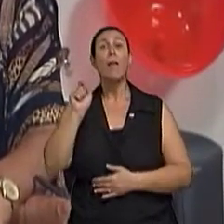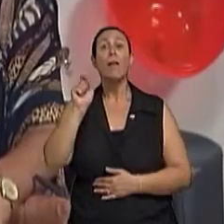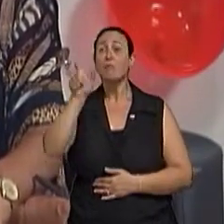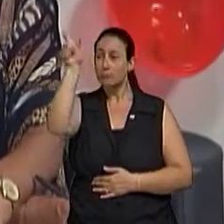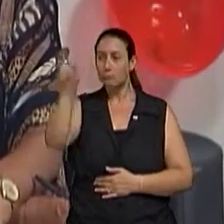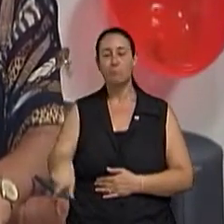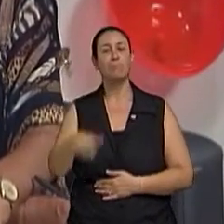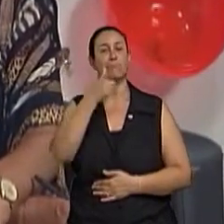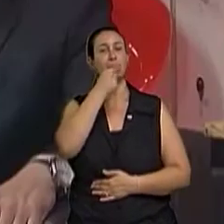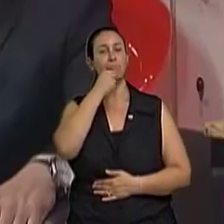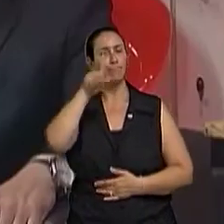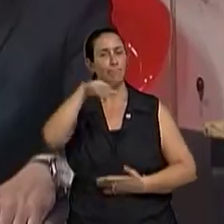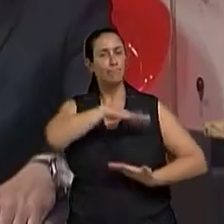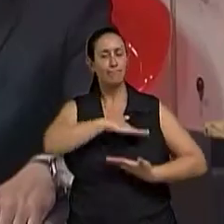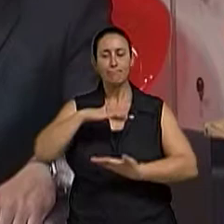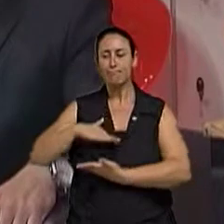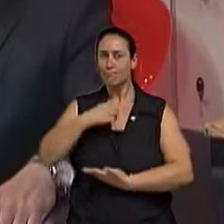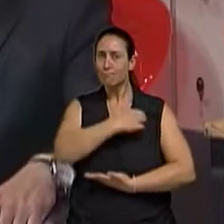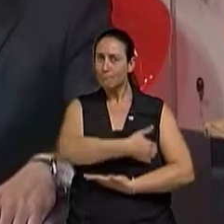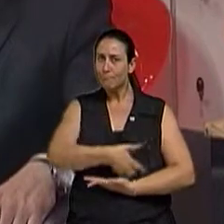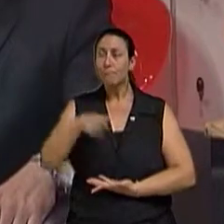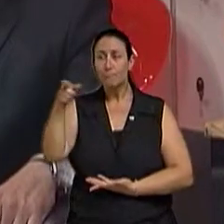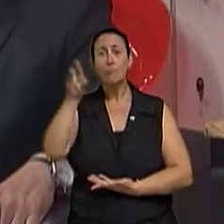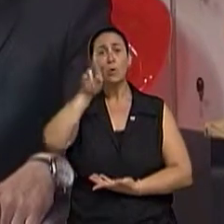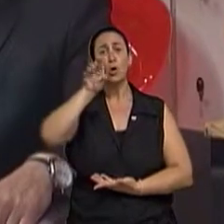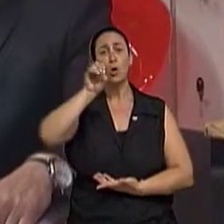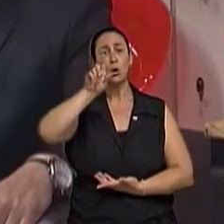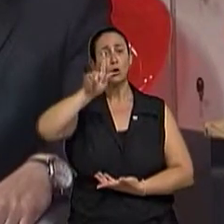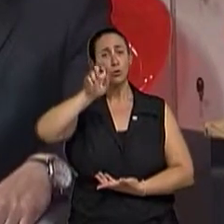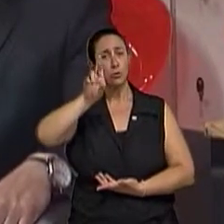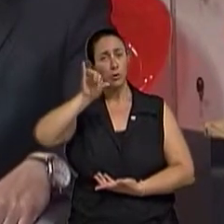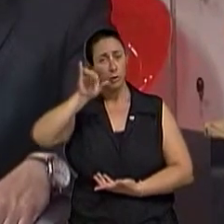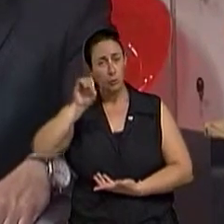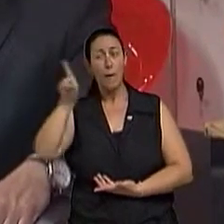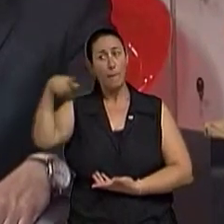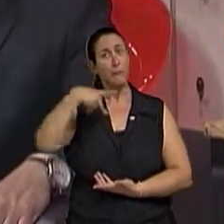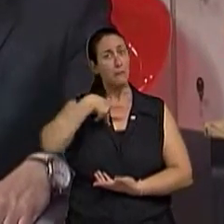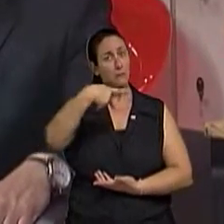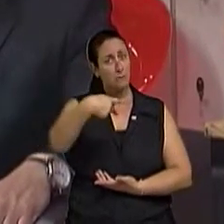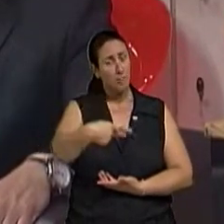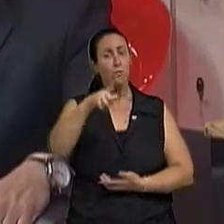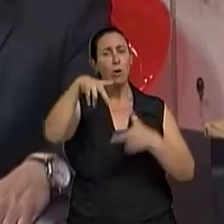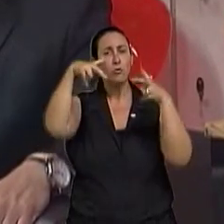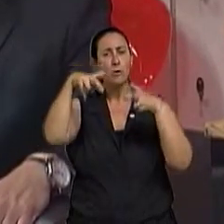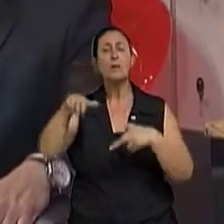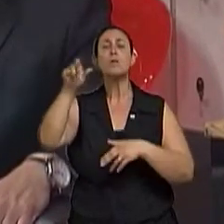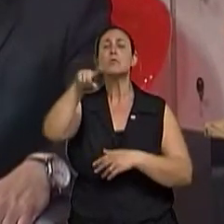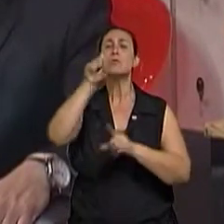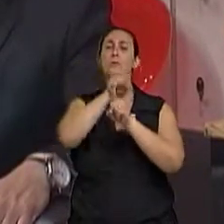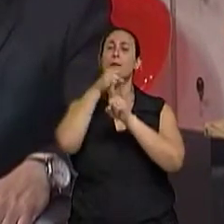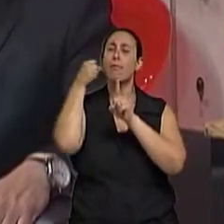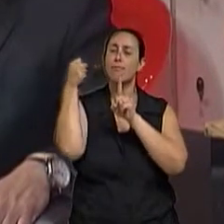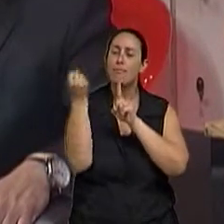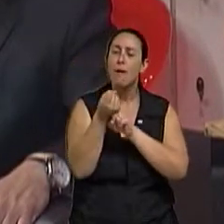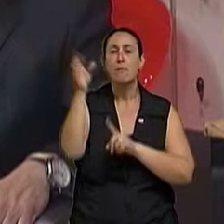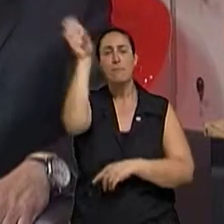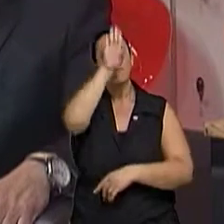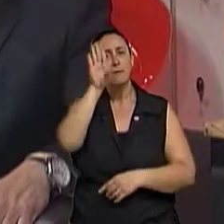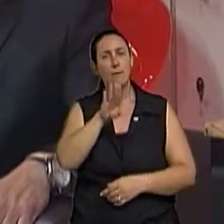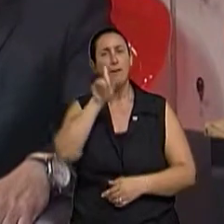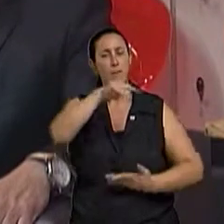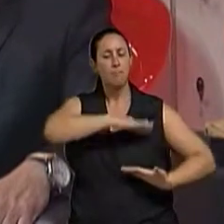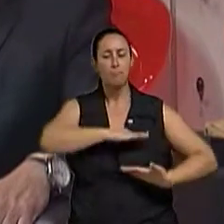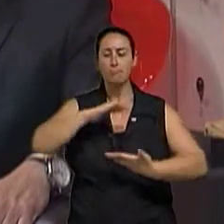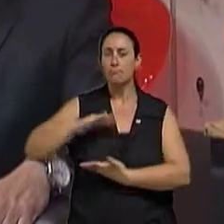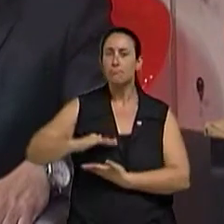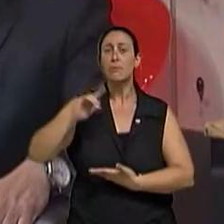assunto, que é o mastologista Rogério Grossman, presidente da Regional Gaúcha da Sociedade Brasileira de Mastologia